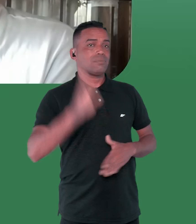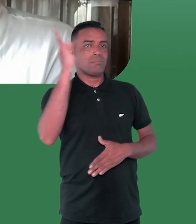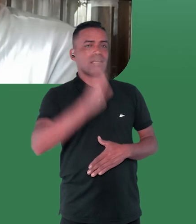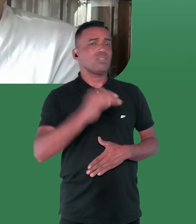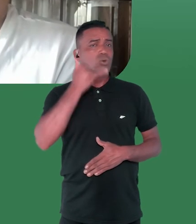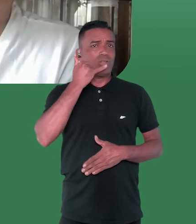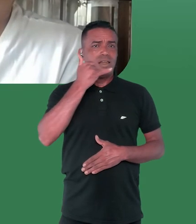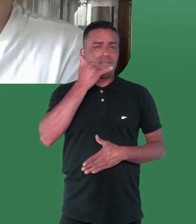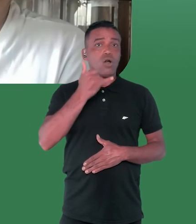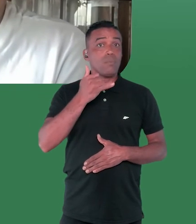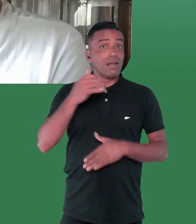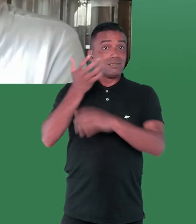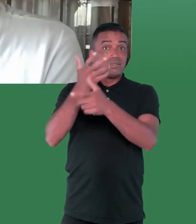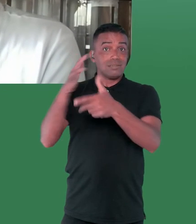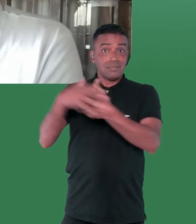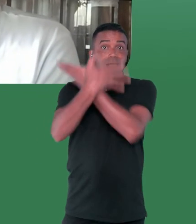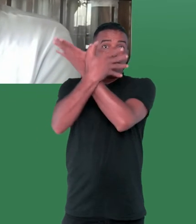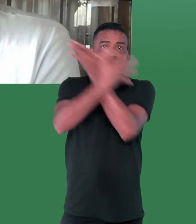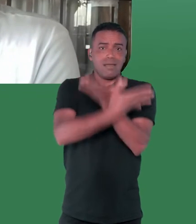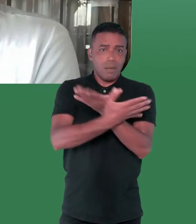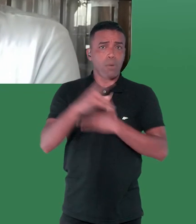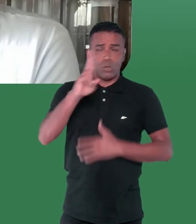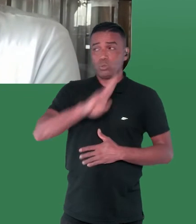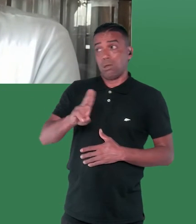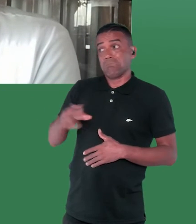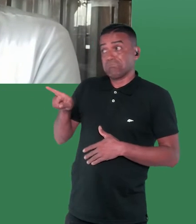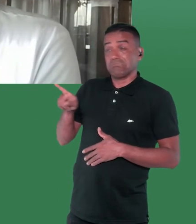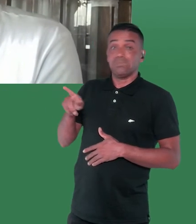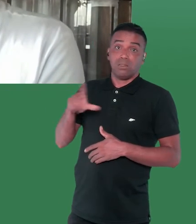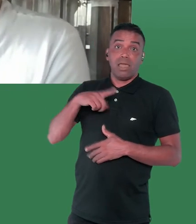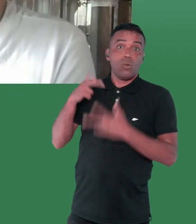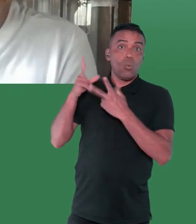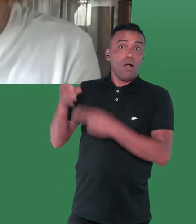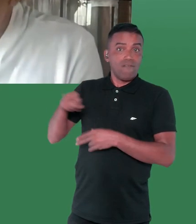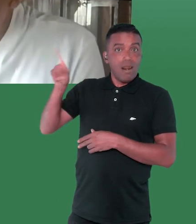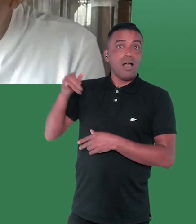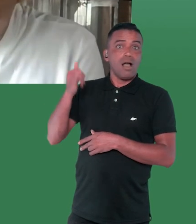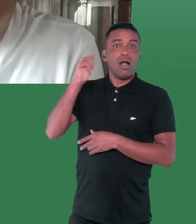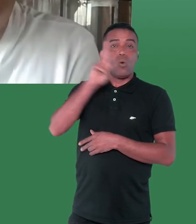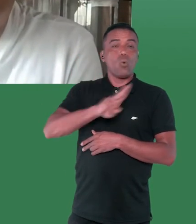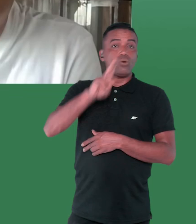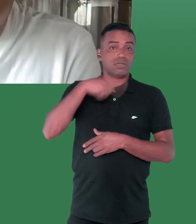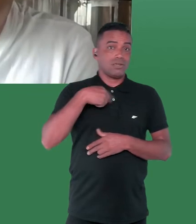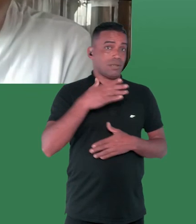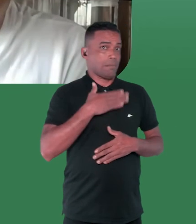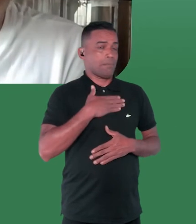brasileira. Isso aí é telefone? Eu falei: parece que é via satélite. Eu falei: eu posso usar? Eu falei: ela tem aquele outro